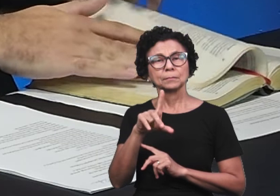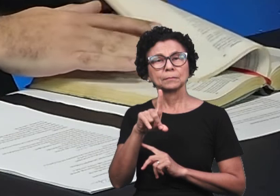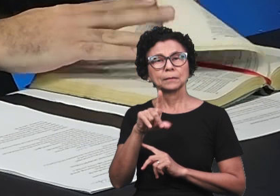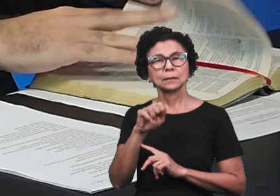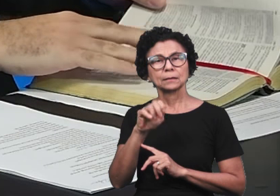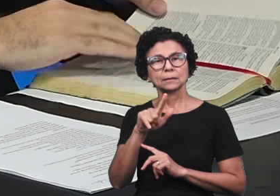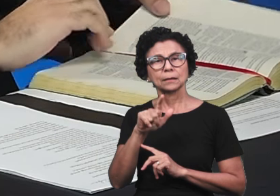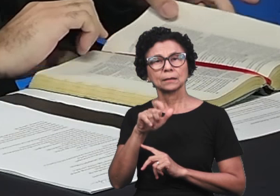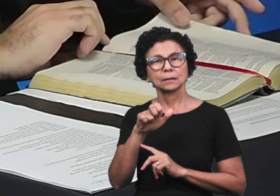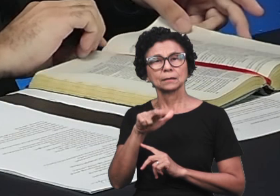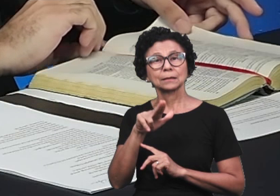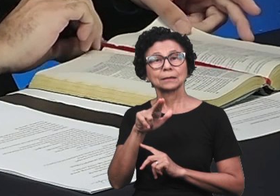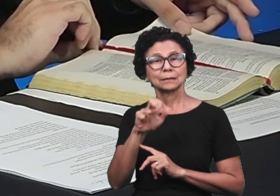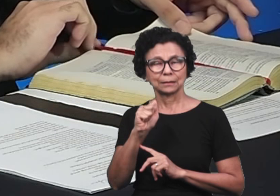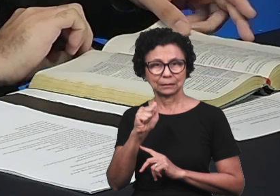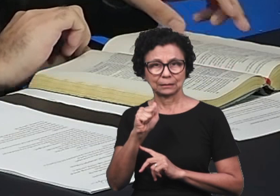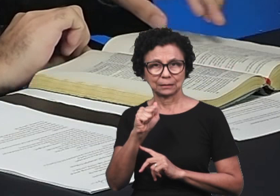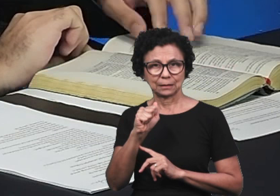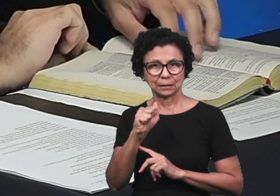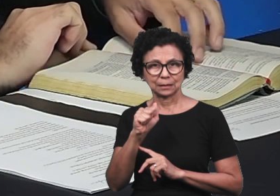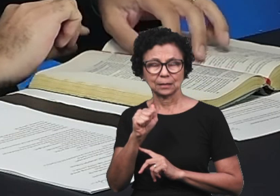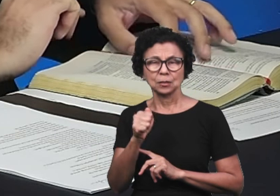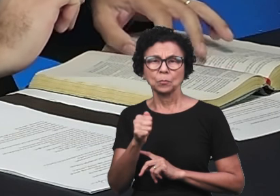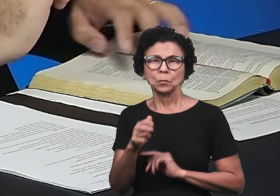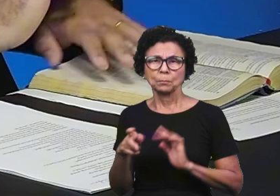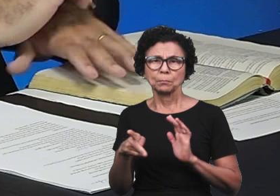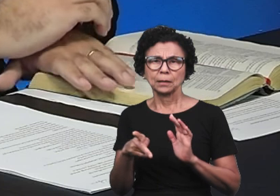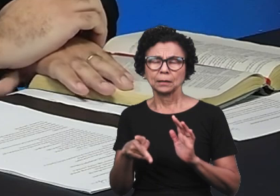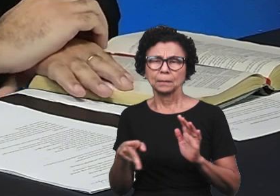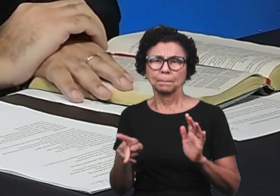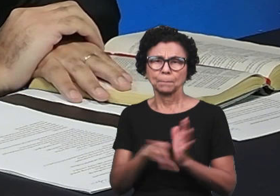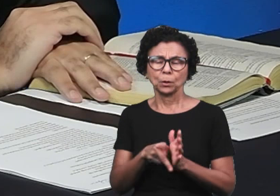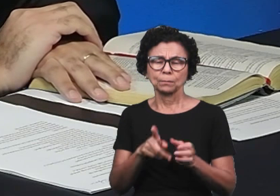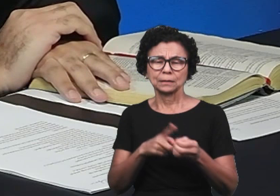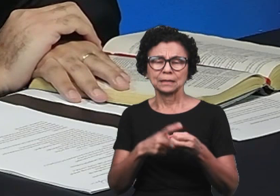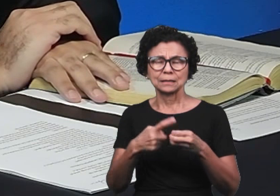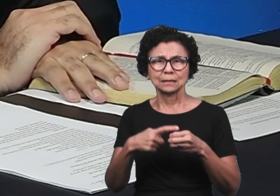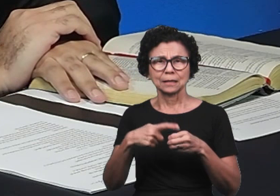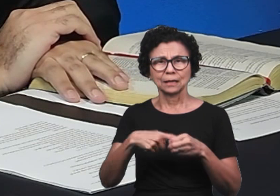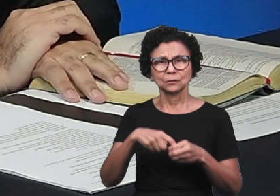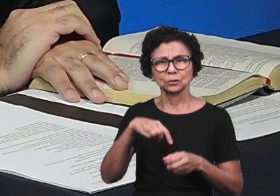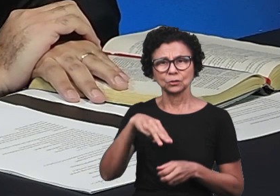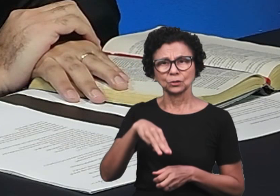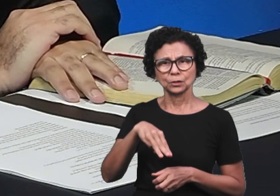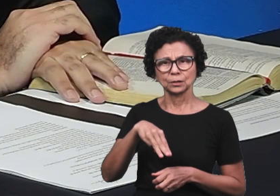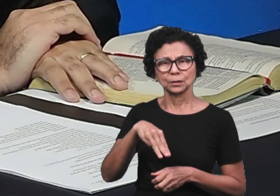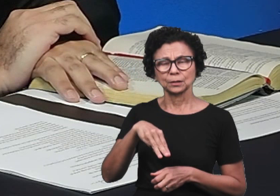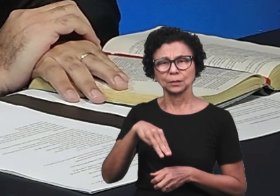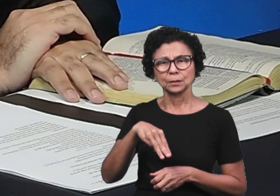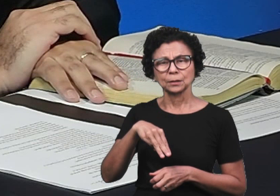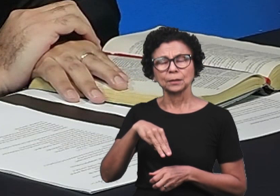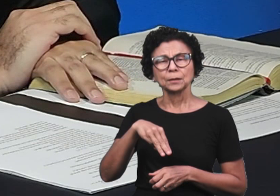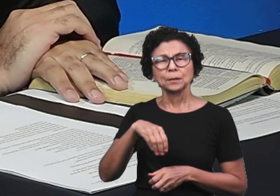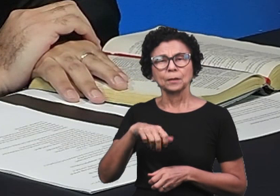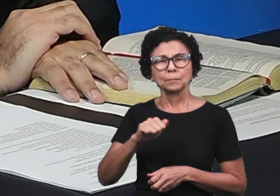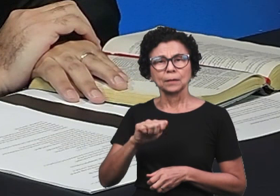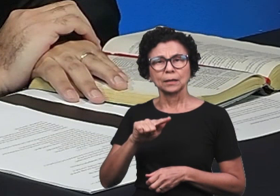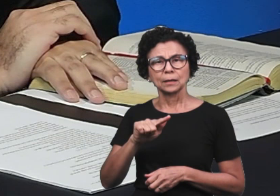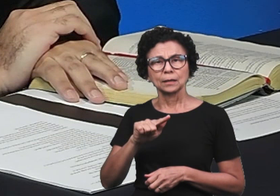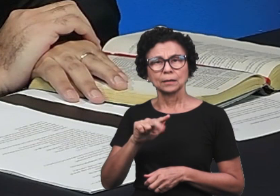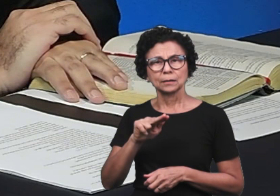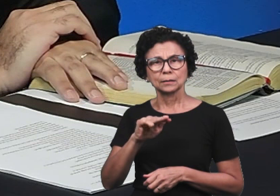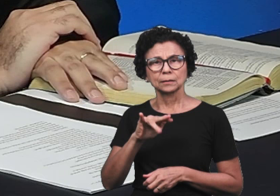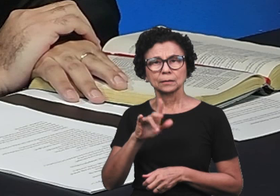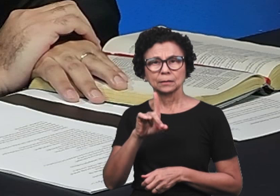por ela ser da cidade de Magdala, que era uma cidade que ficava na região da